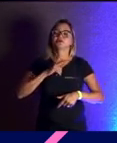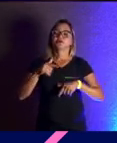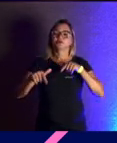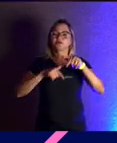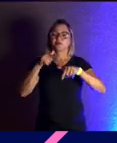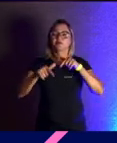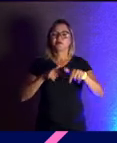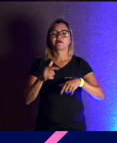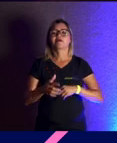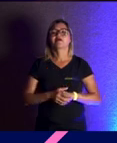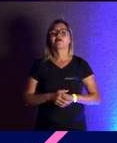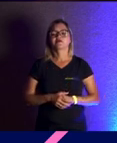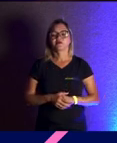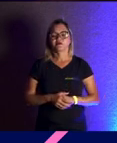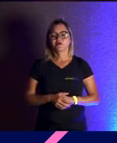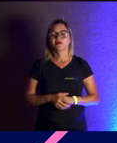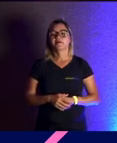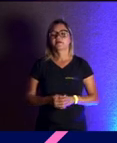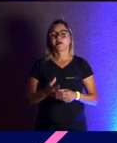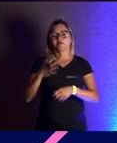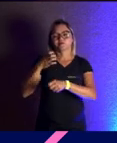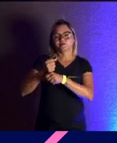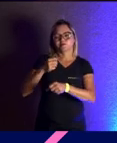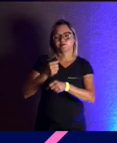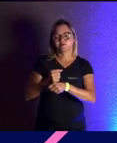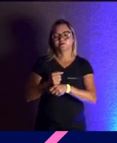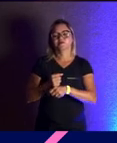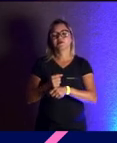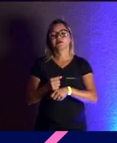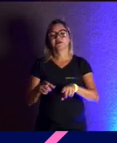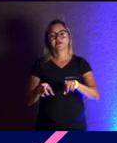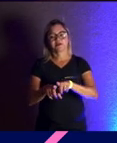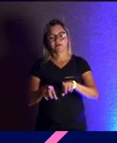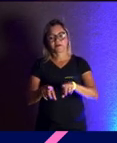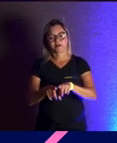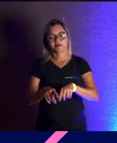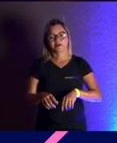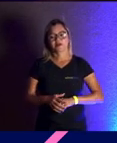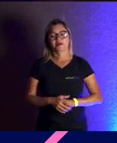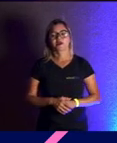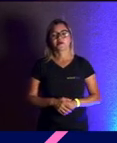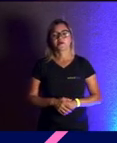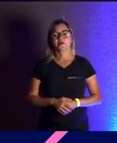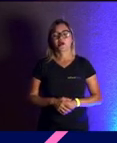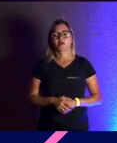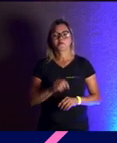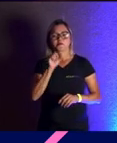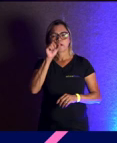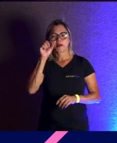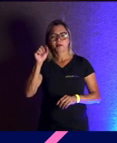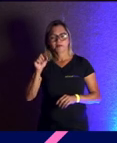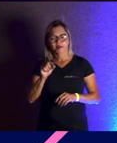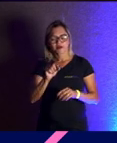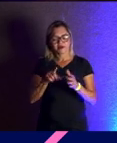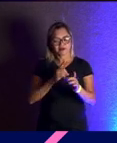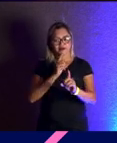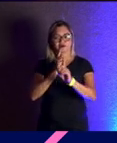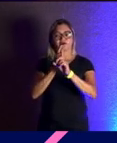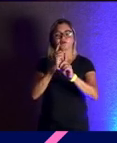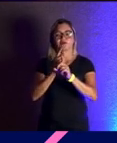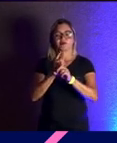muito grande para a qualificação, para o mapeamento e busca das